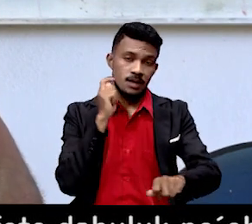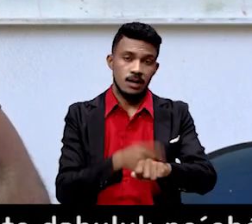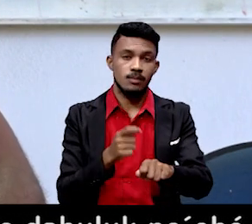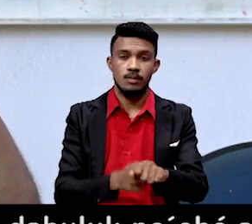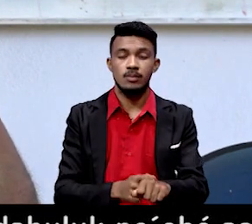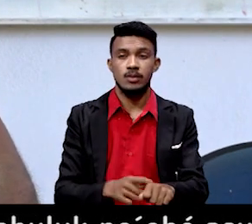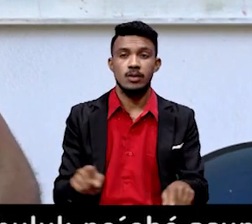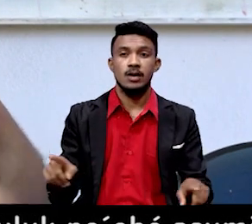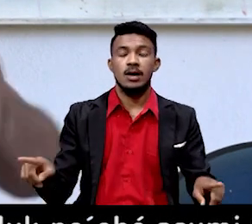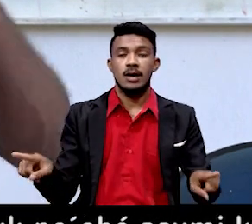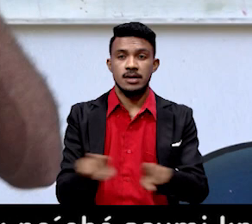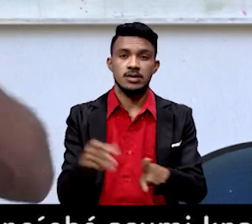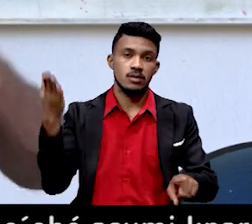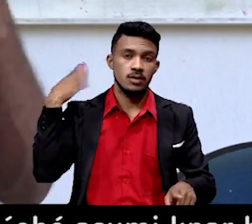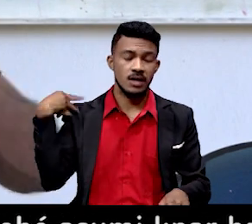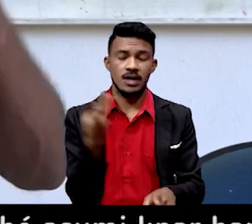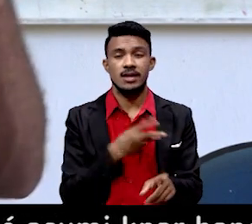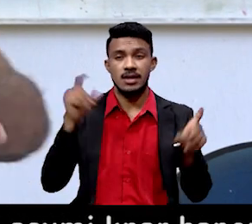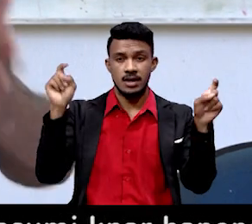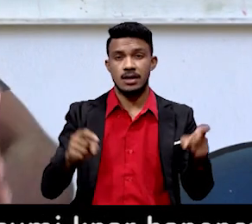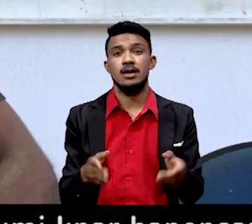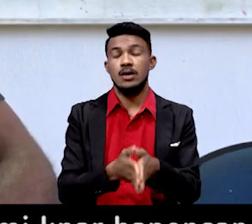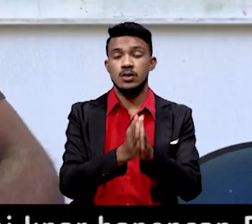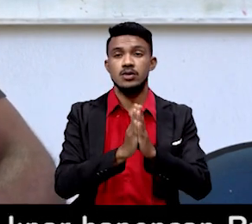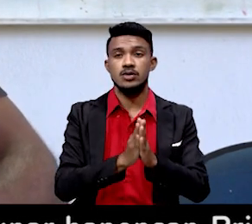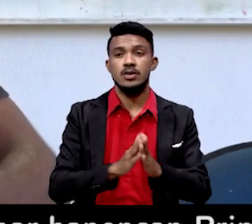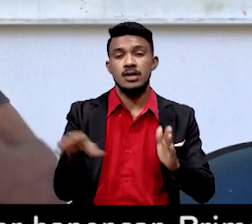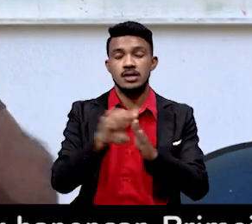questiona, itu ki husu. Agora ne staru ni obrigasaun atu hatete.